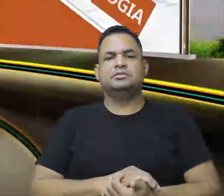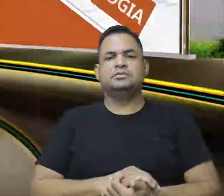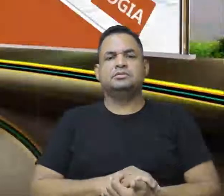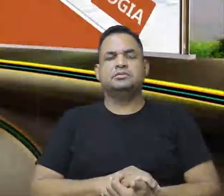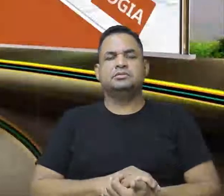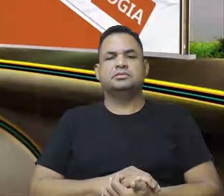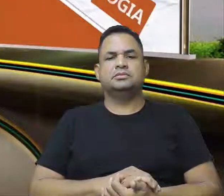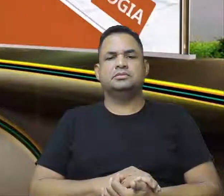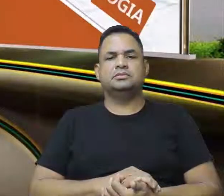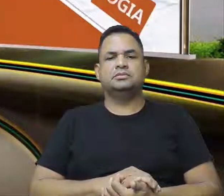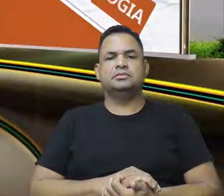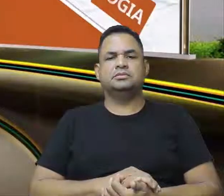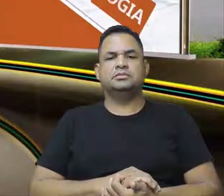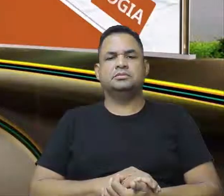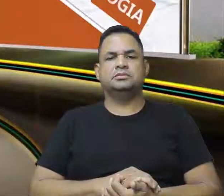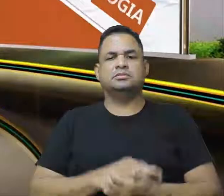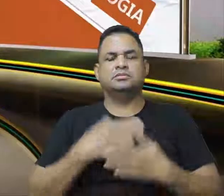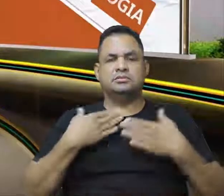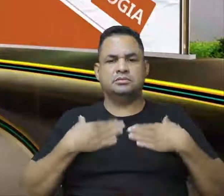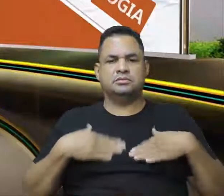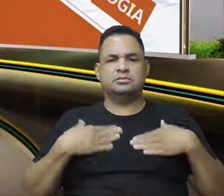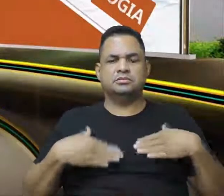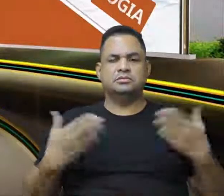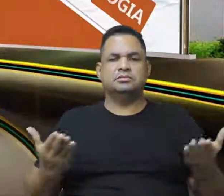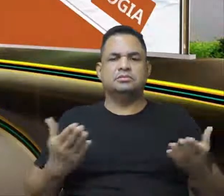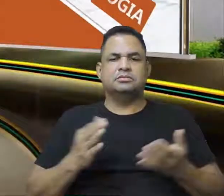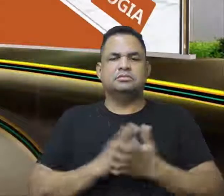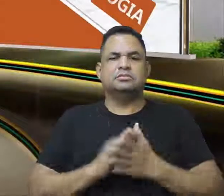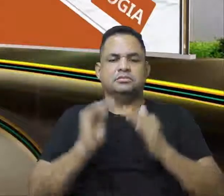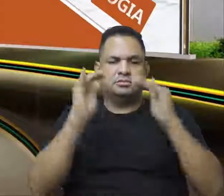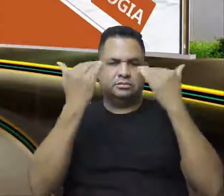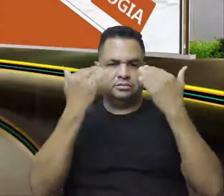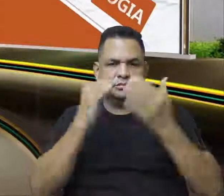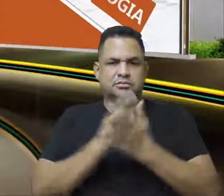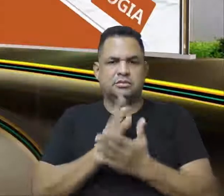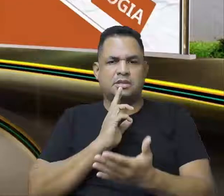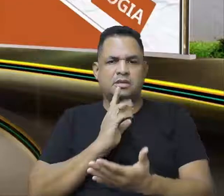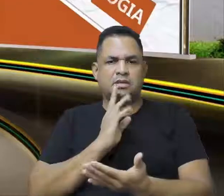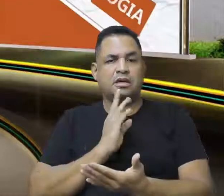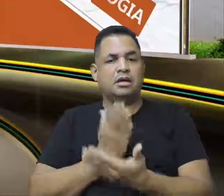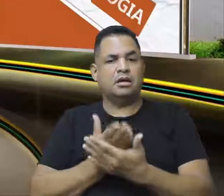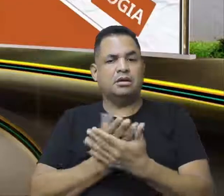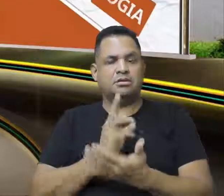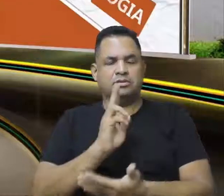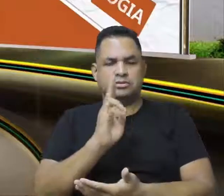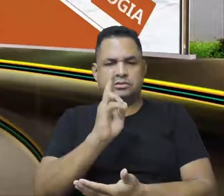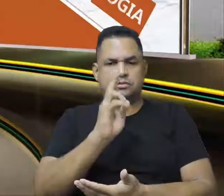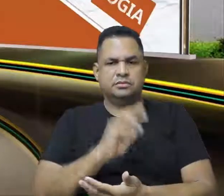bibliográficas. E tranquilinho por aí, fique ligadinho que a aula continua.